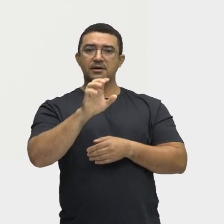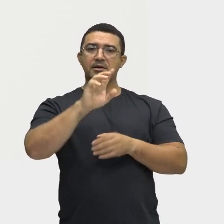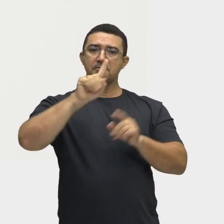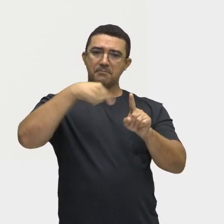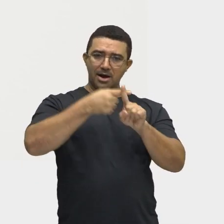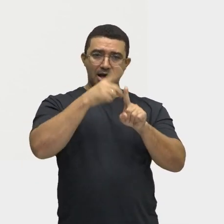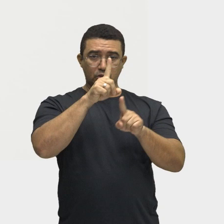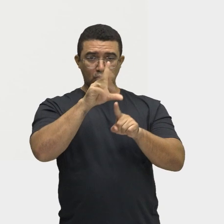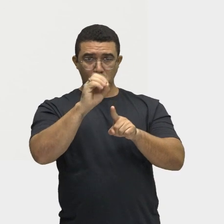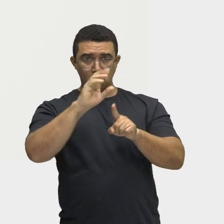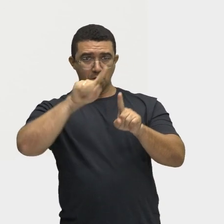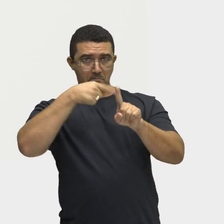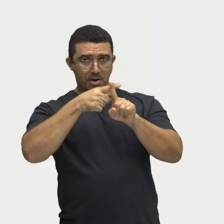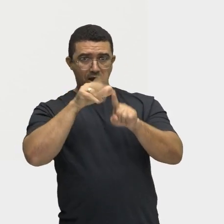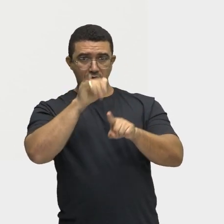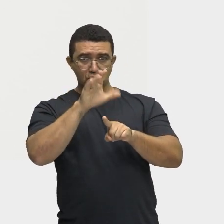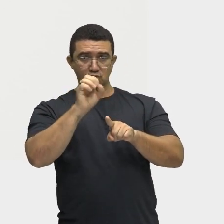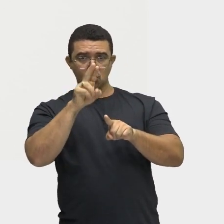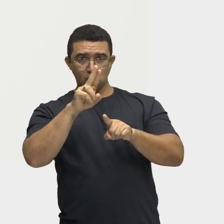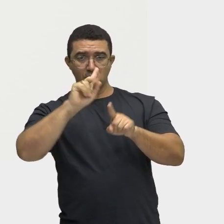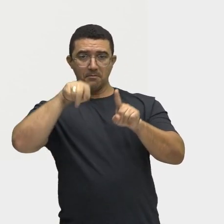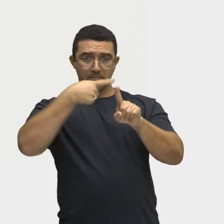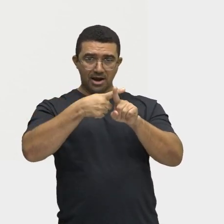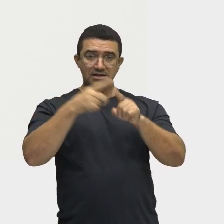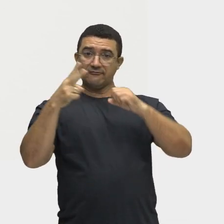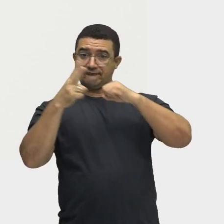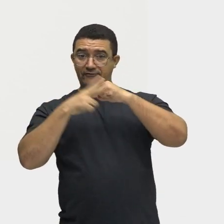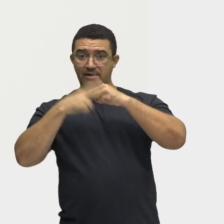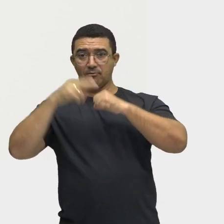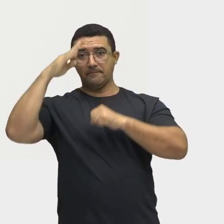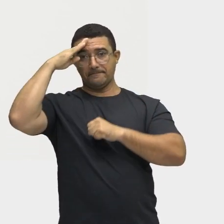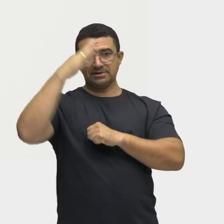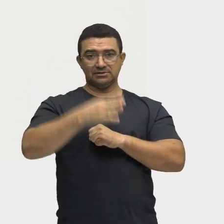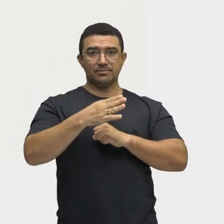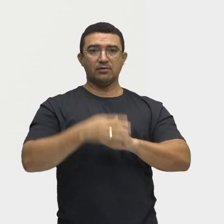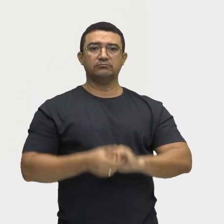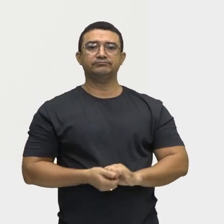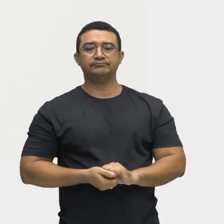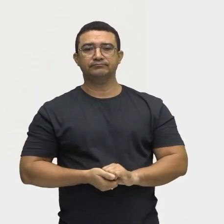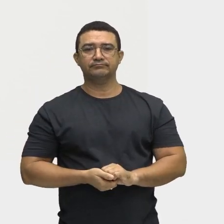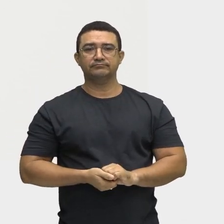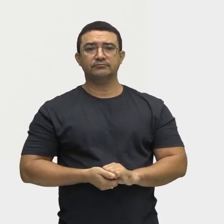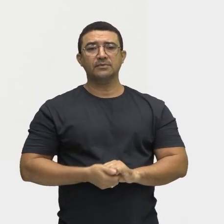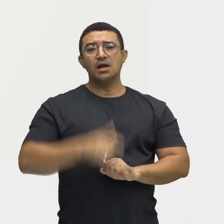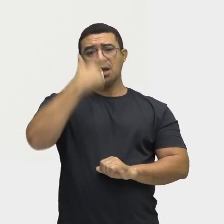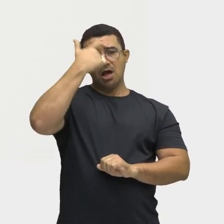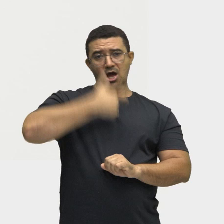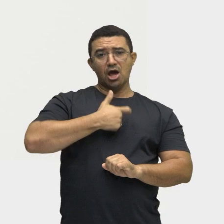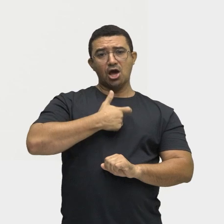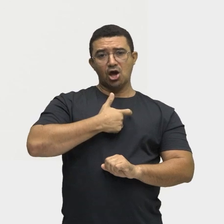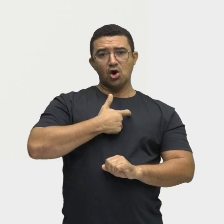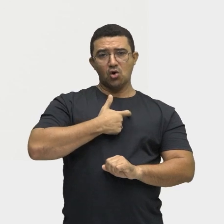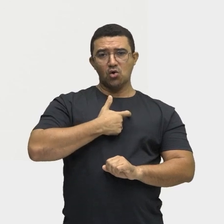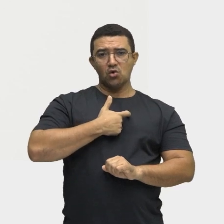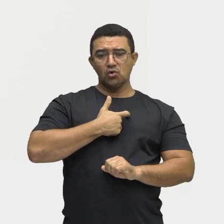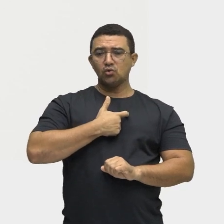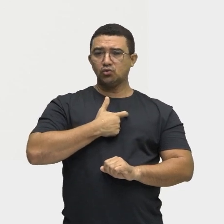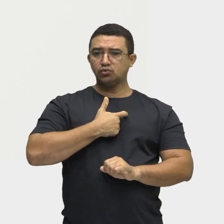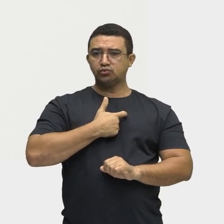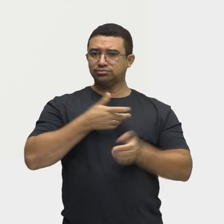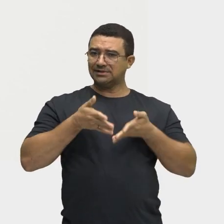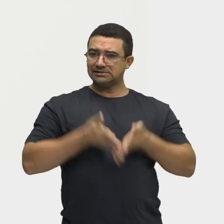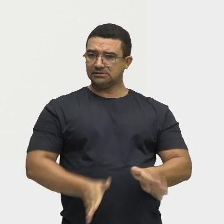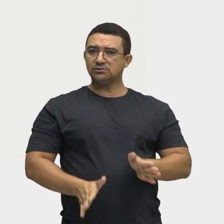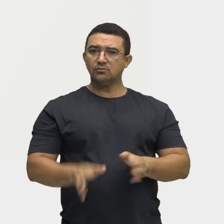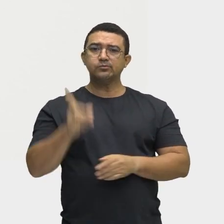sujeito e o verbo principal. Where do you come from? E ele respondeu, I come from, eu vim dos Estados